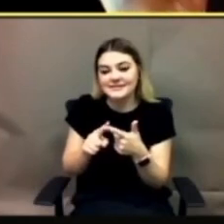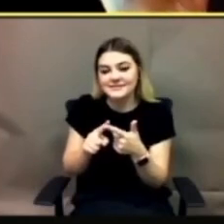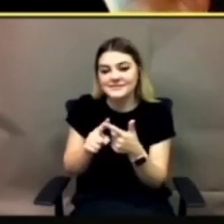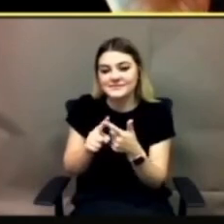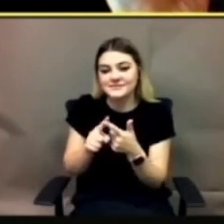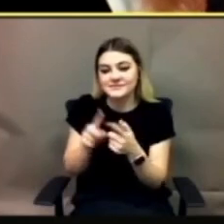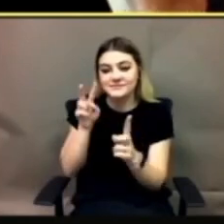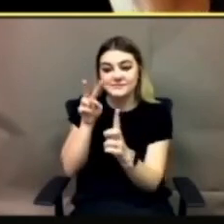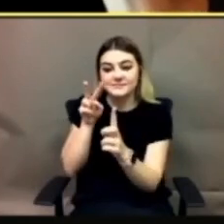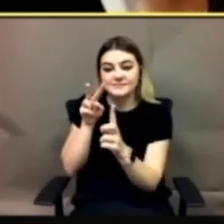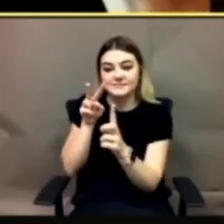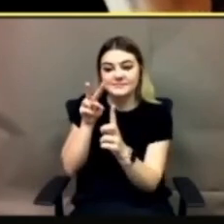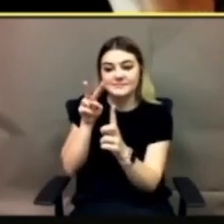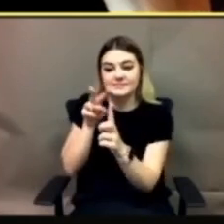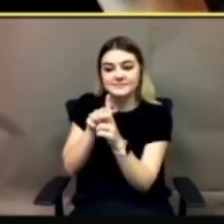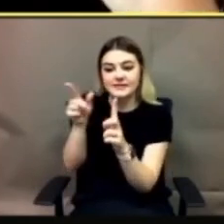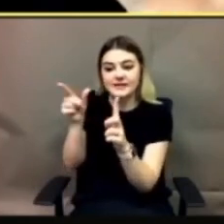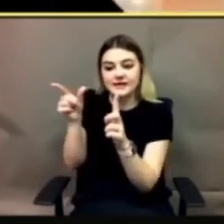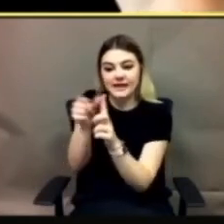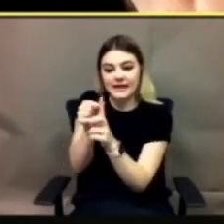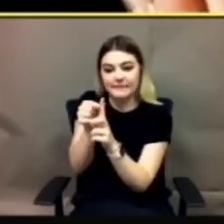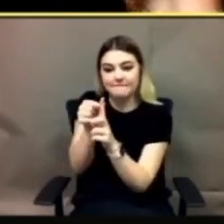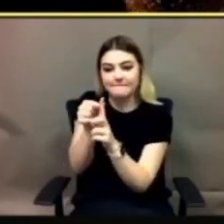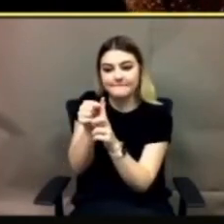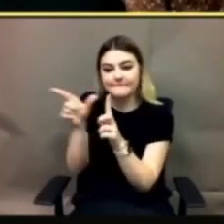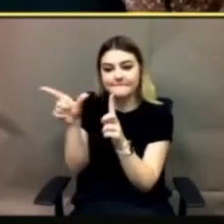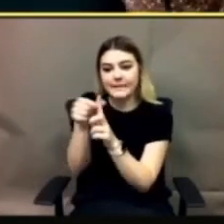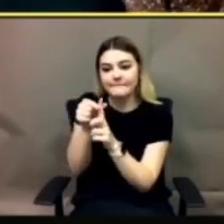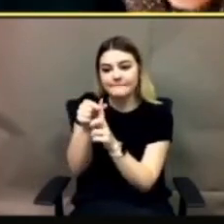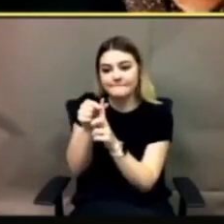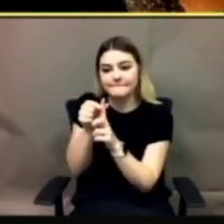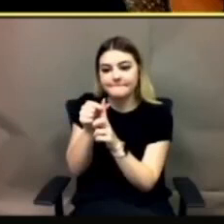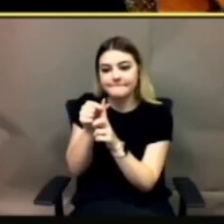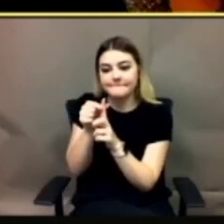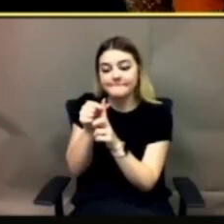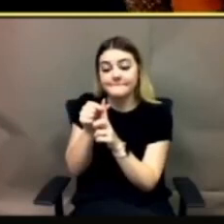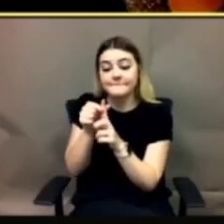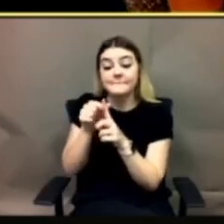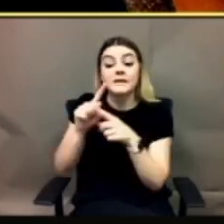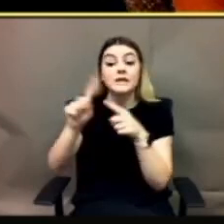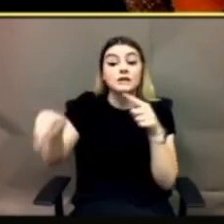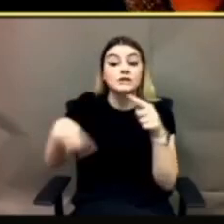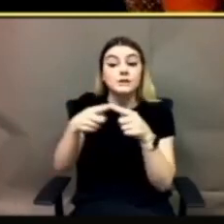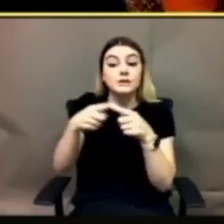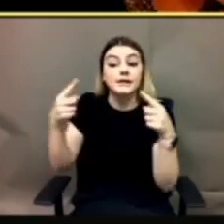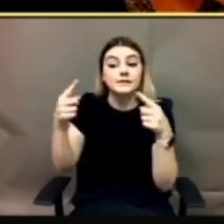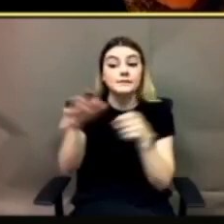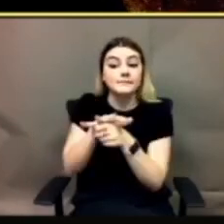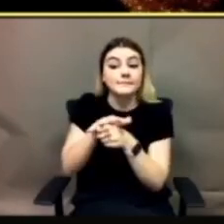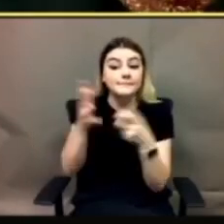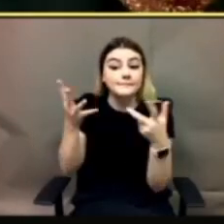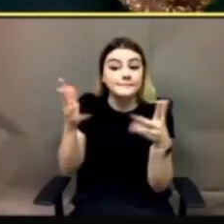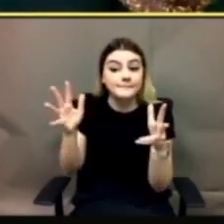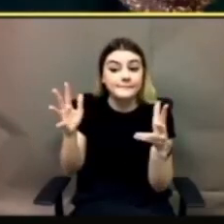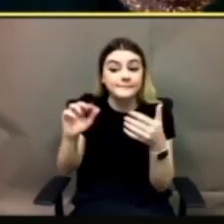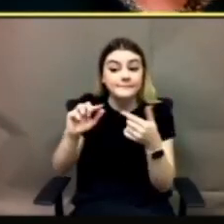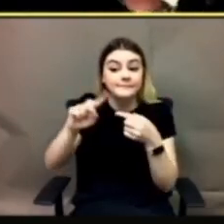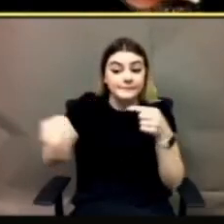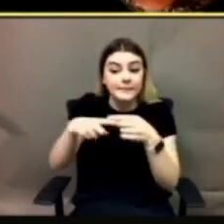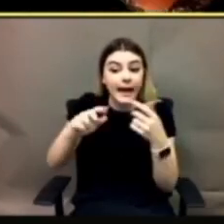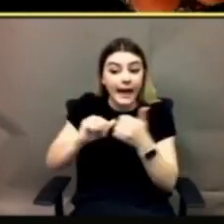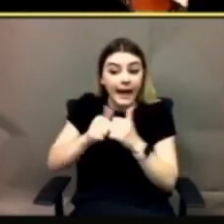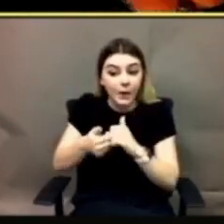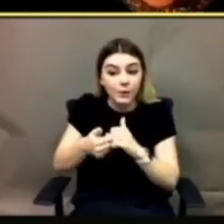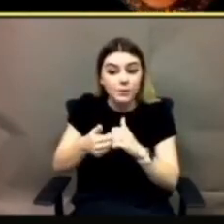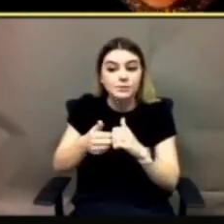Vou conectar aqui o clipezinho. E como é que eu fecho o circuito? É só bater